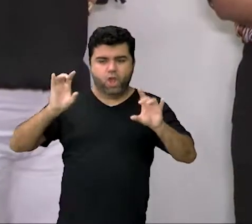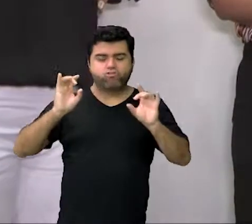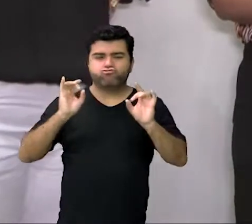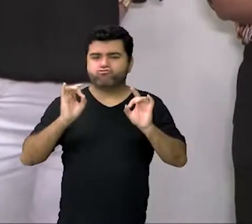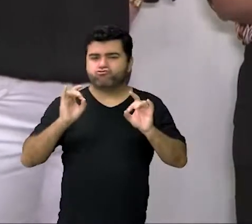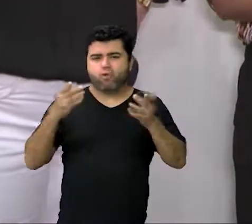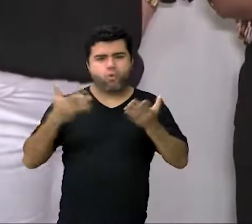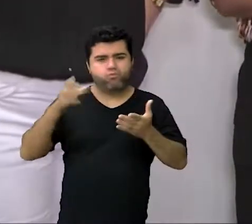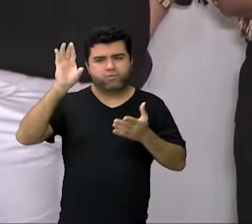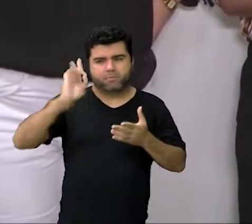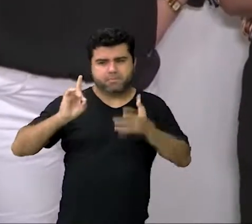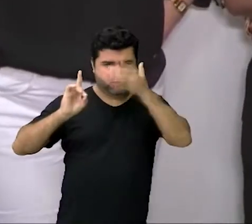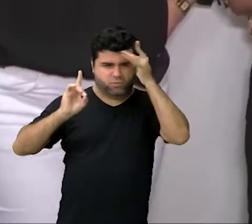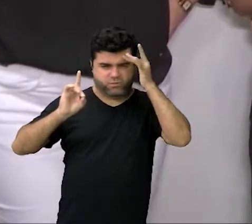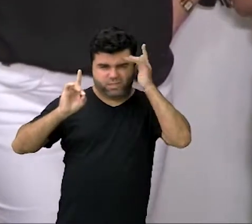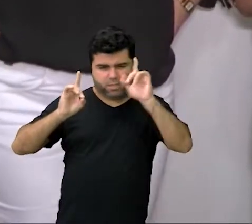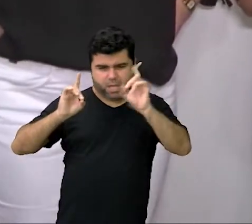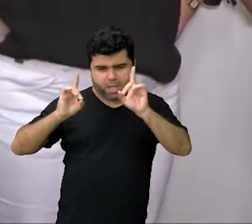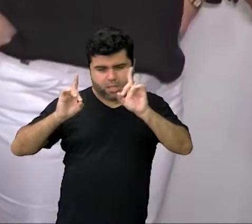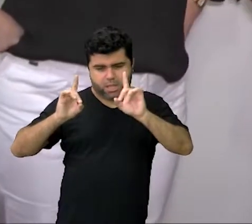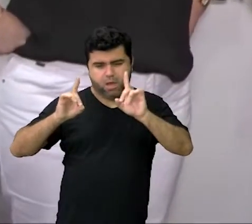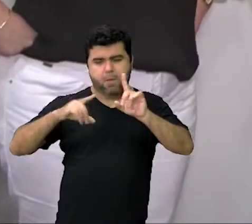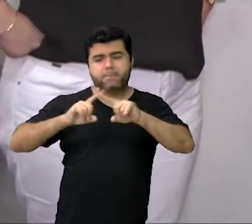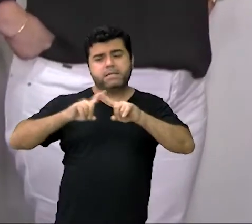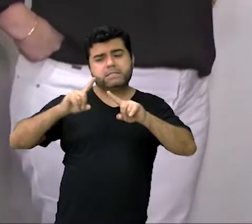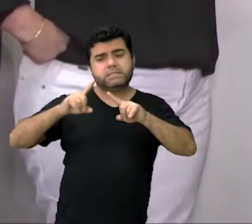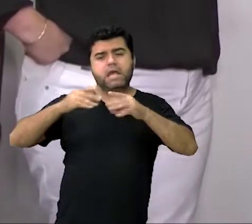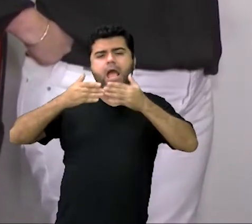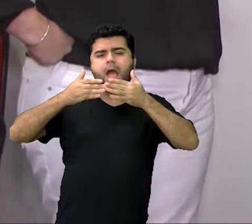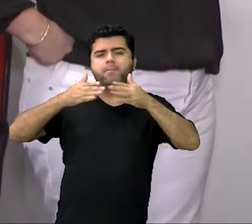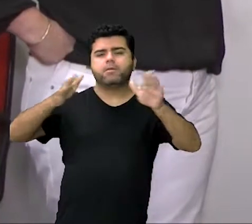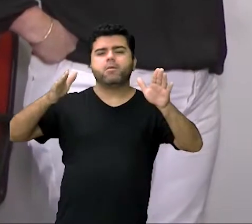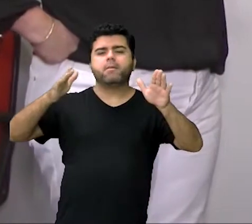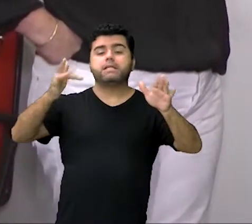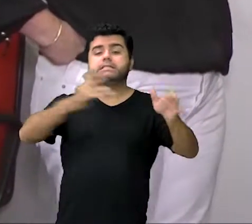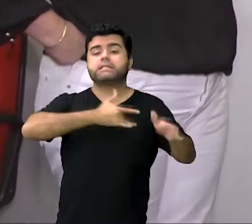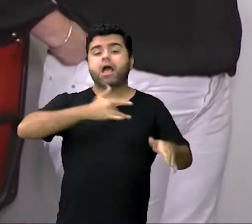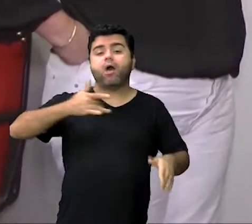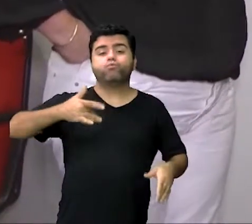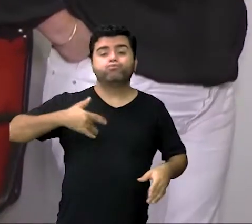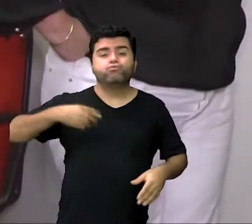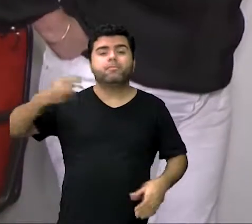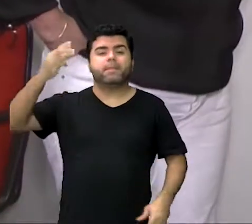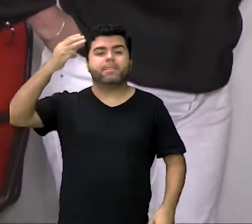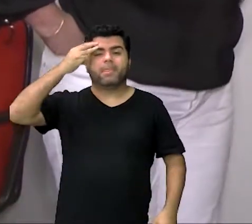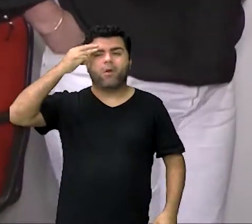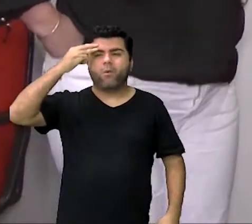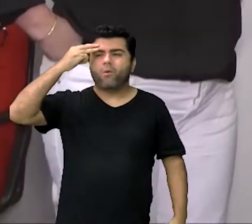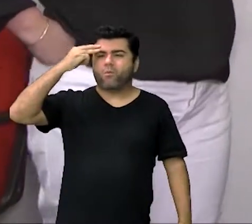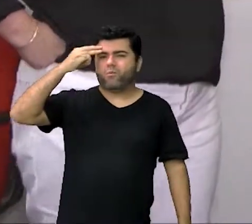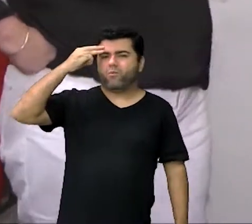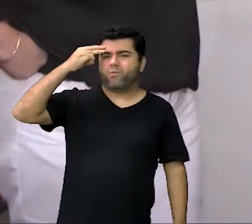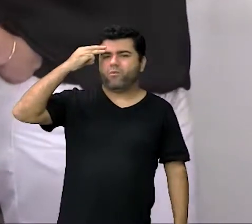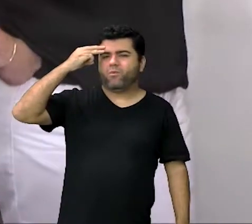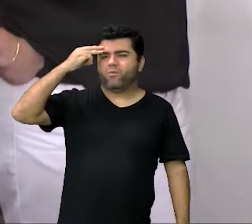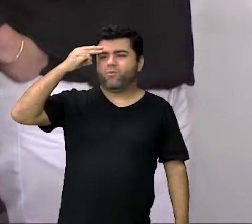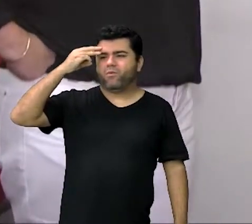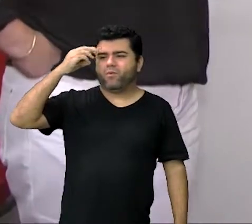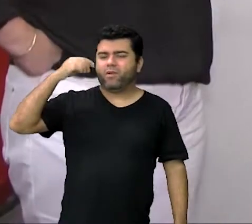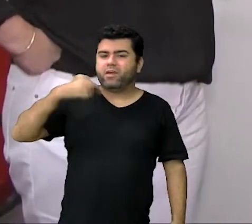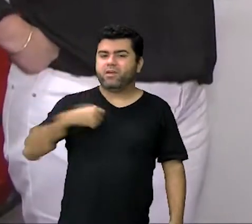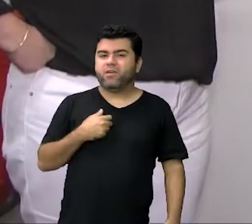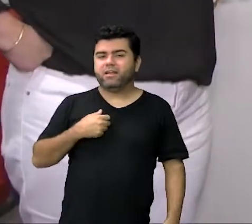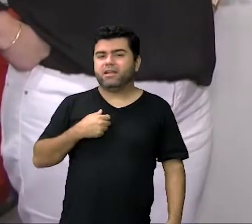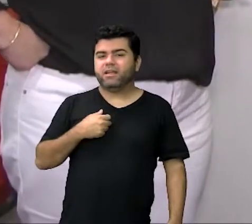com deficiência, mas abriu para a saúde mental. Tanto, olha que lindo, você vai me dar uma entrevista,